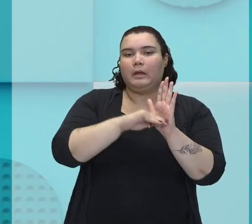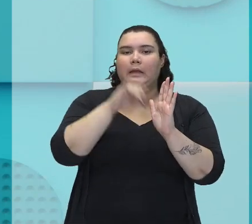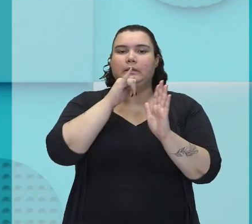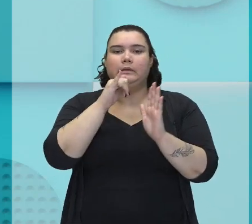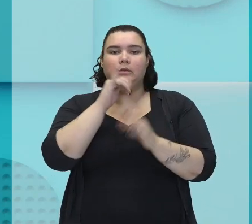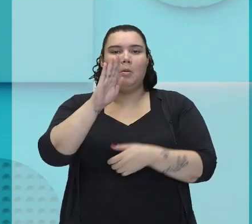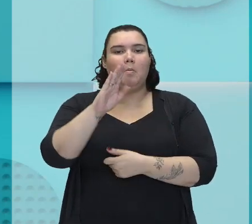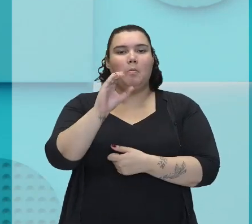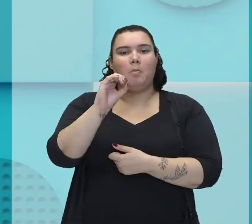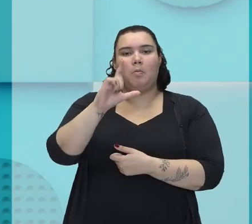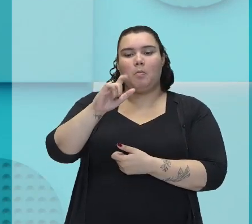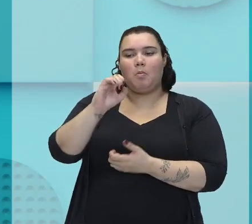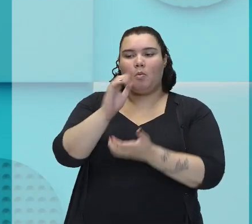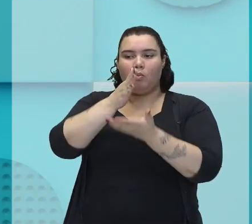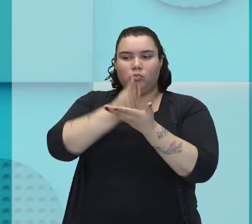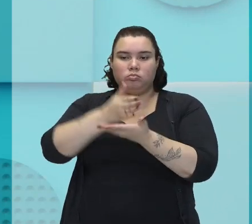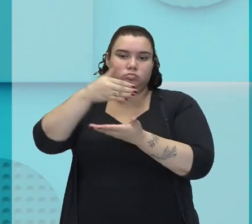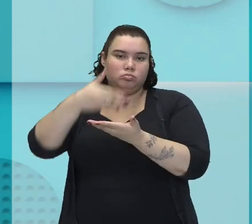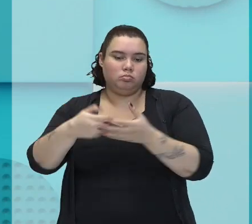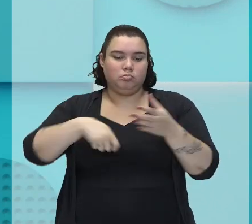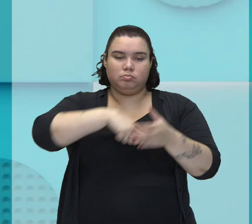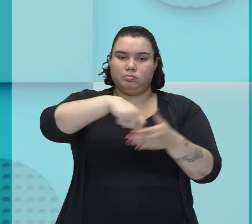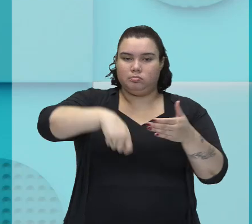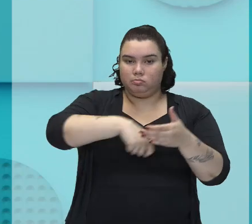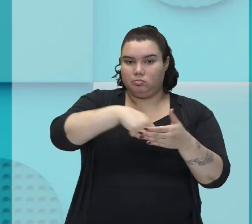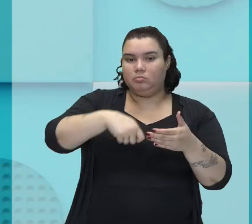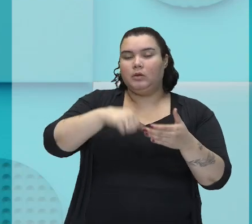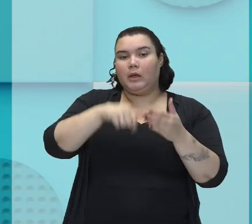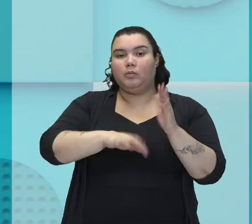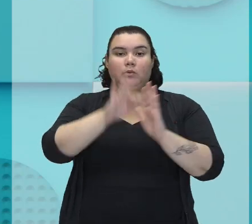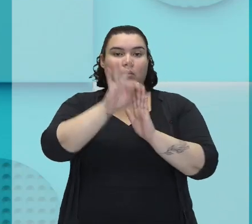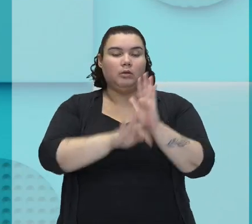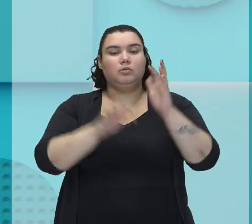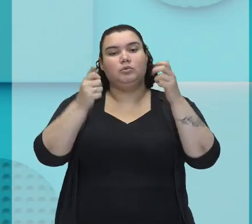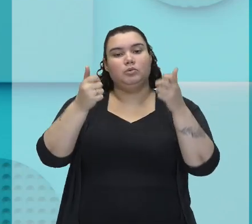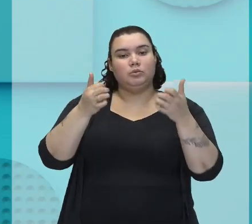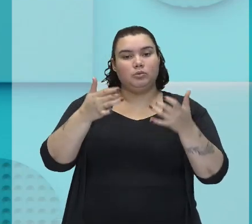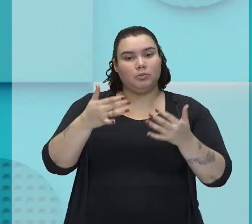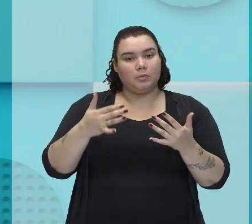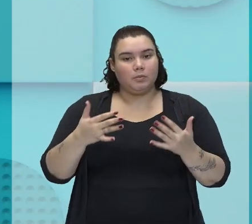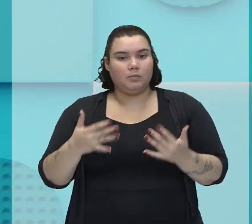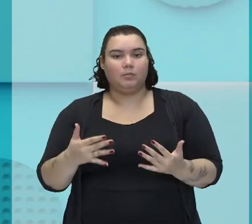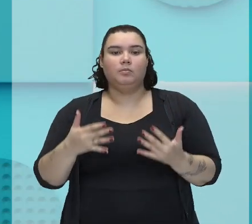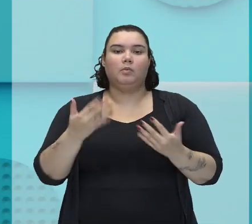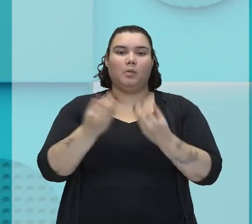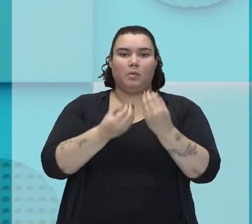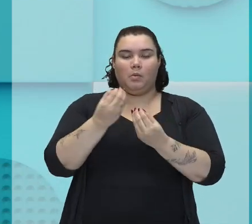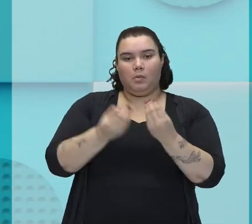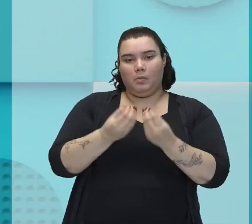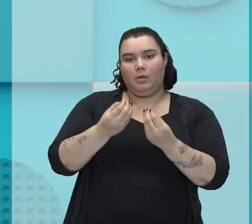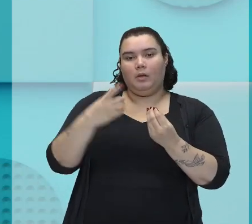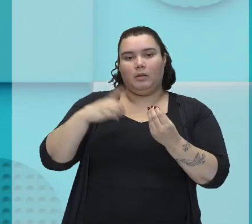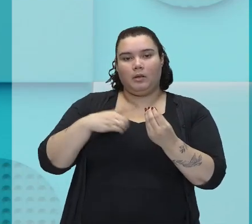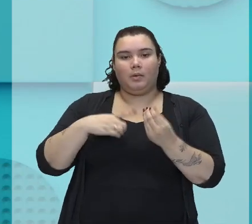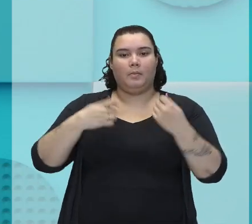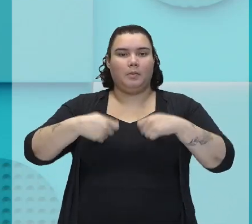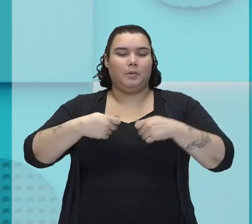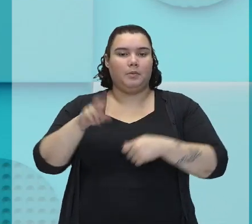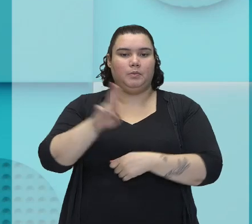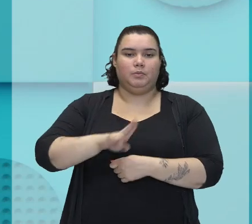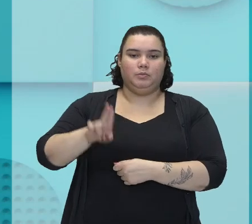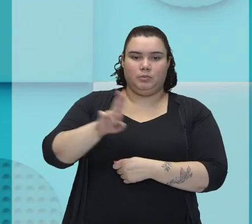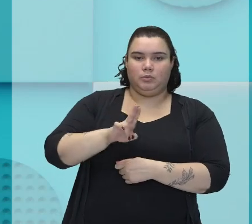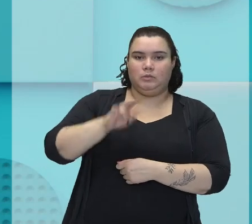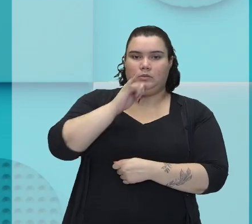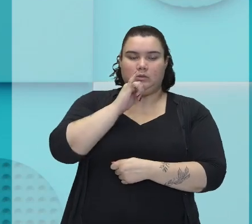por exemplo, né? Lá é um texto injuntivo porque vem explicando a medida do que deve ser colocado, por exemplo,